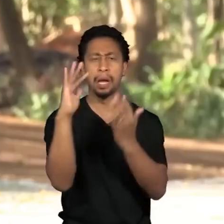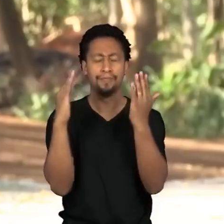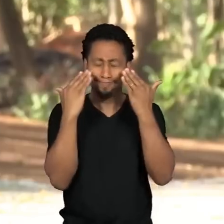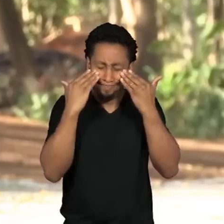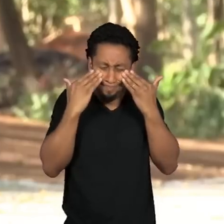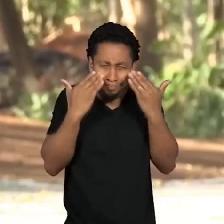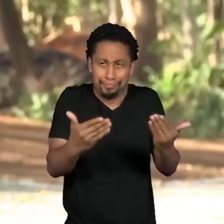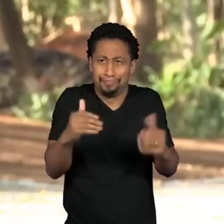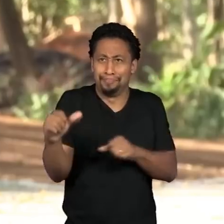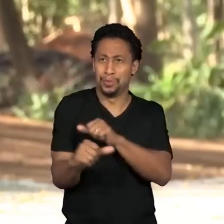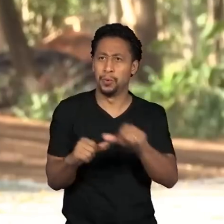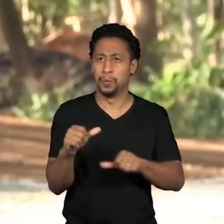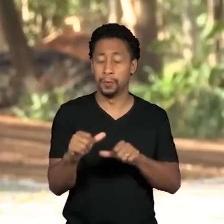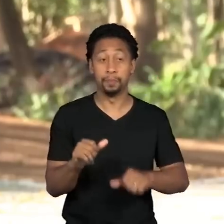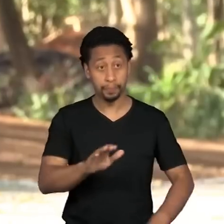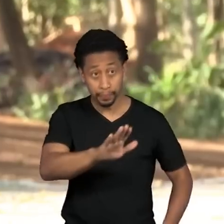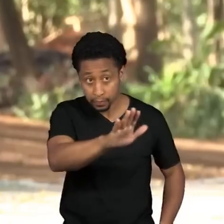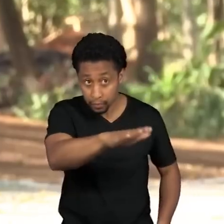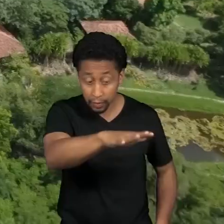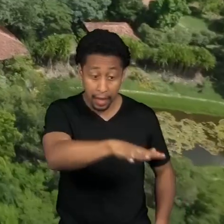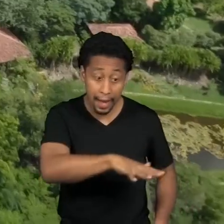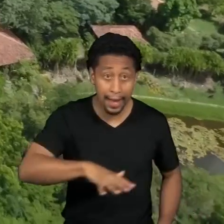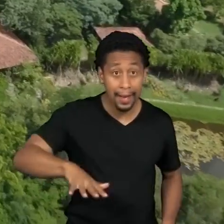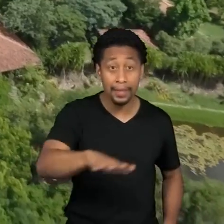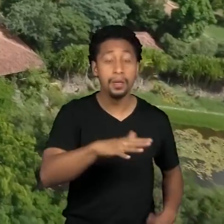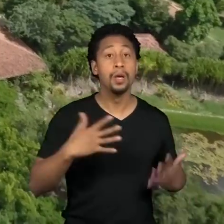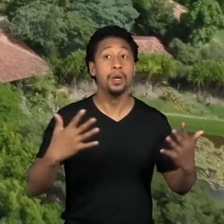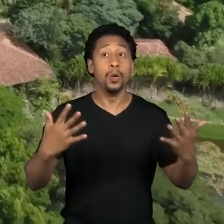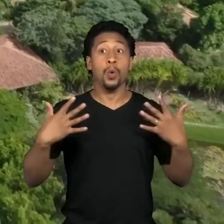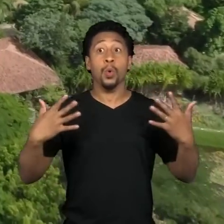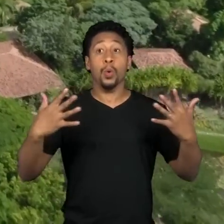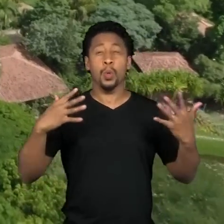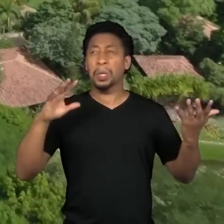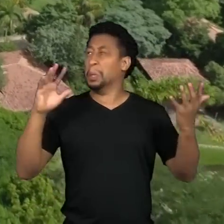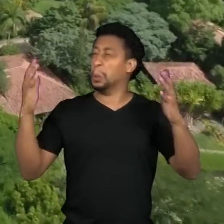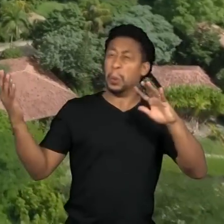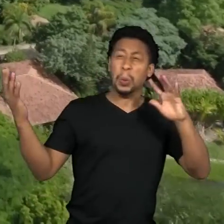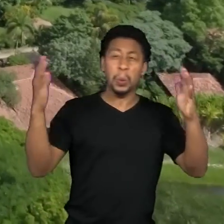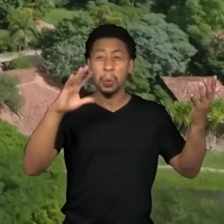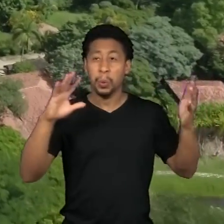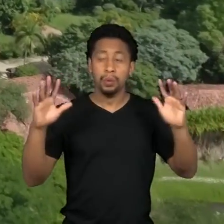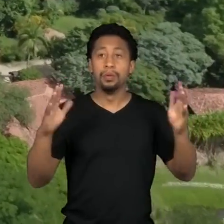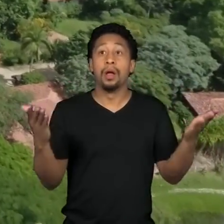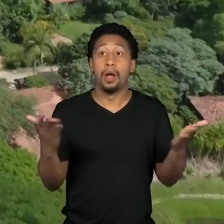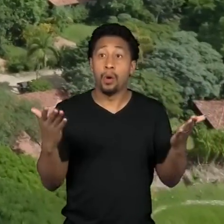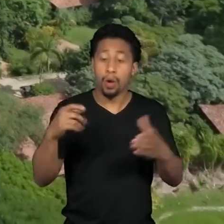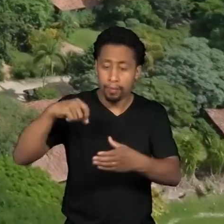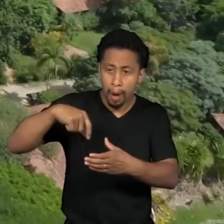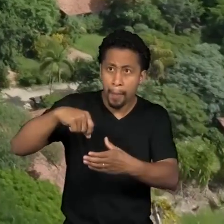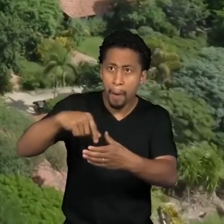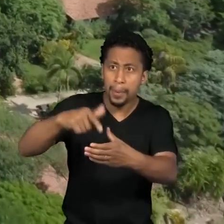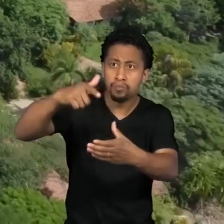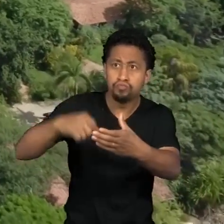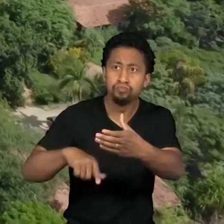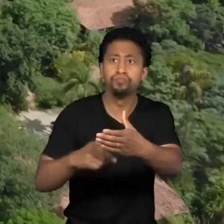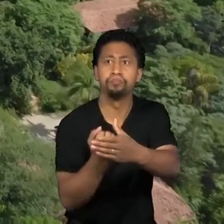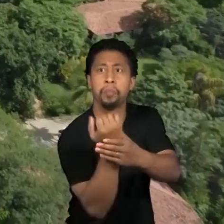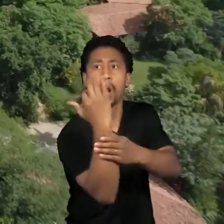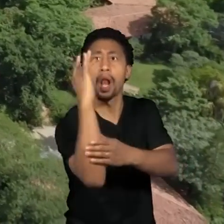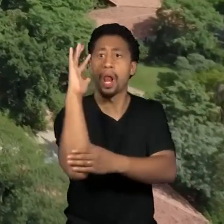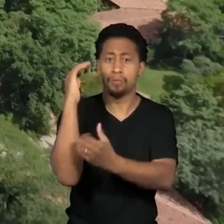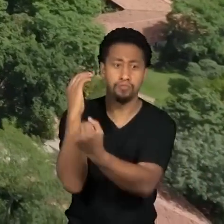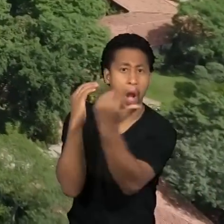de salvar o clima dessa região. Esse ímpeto para recuperação ambiental, ele